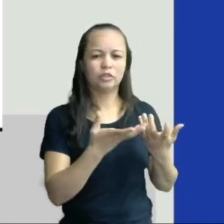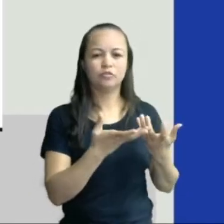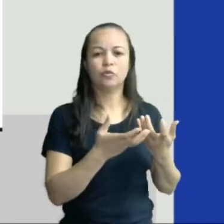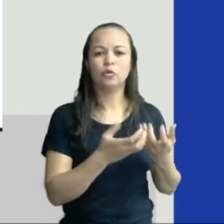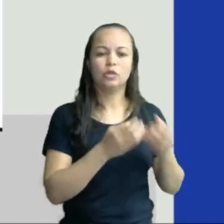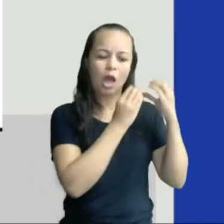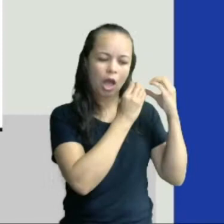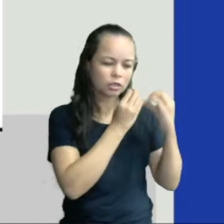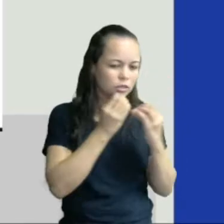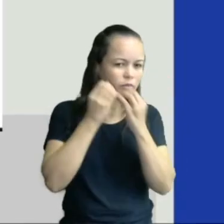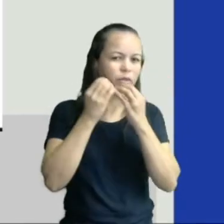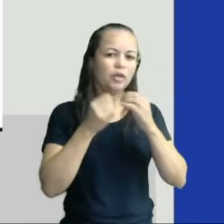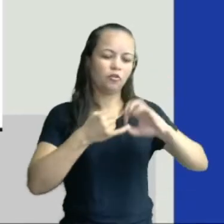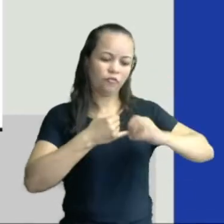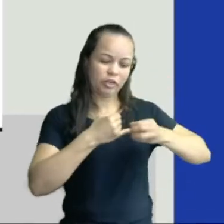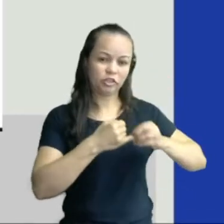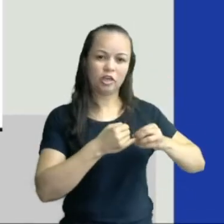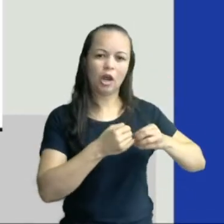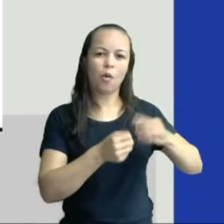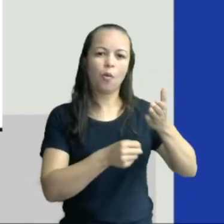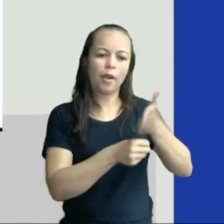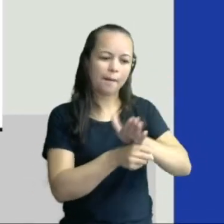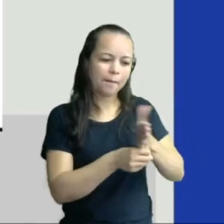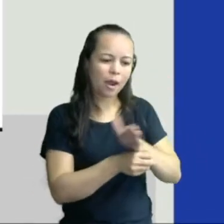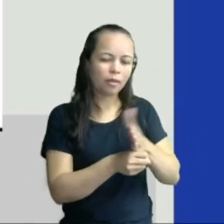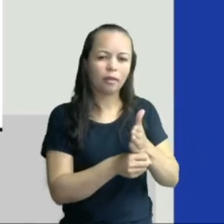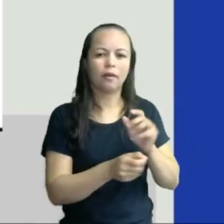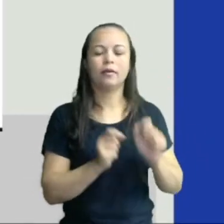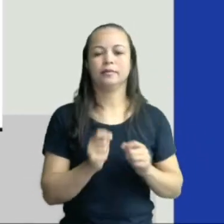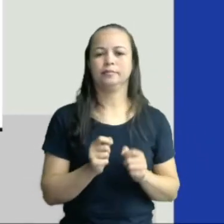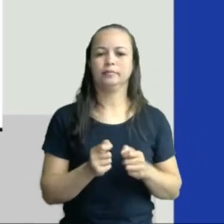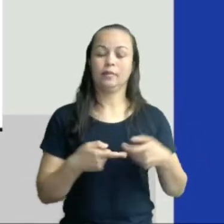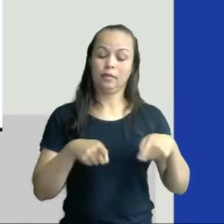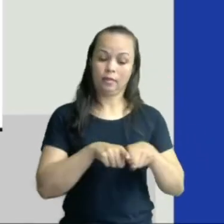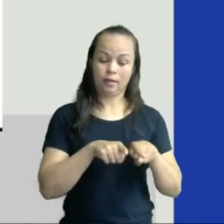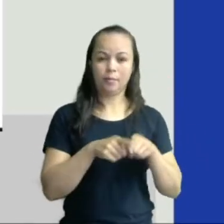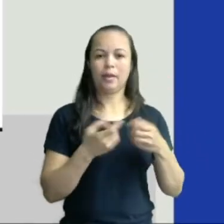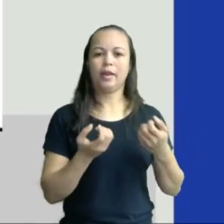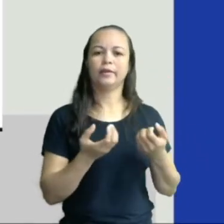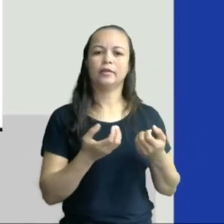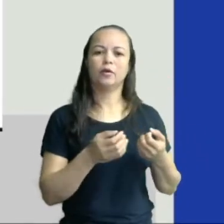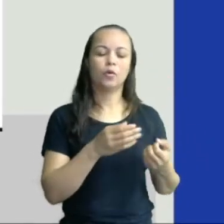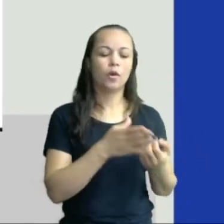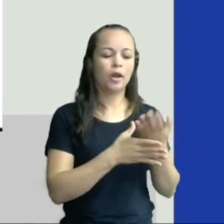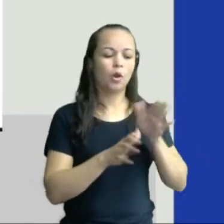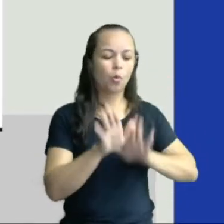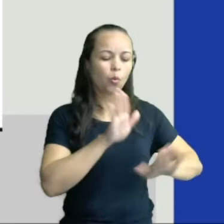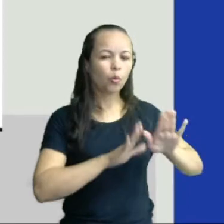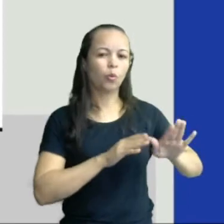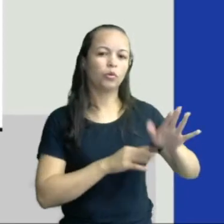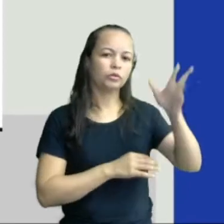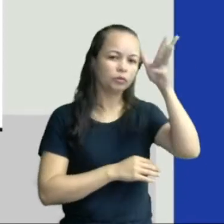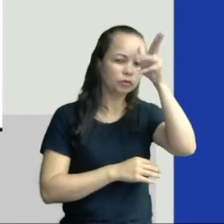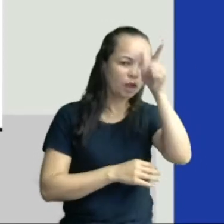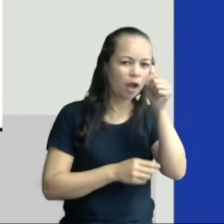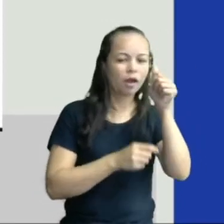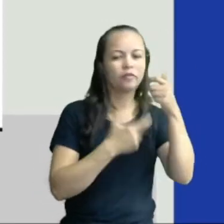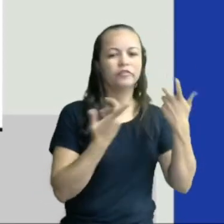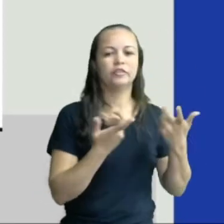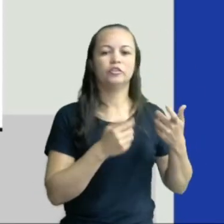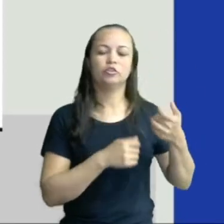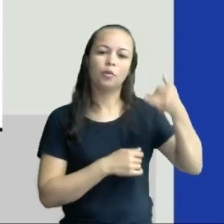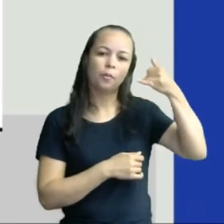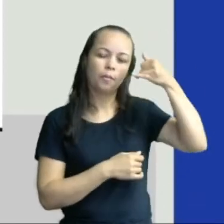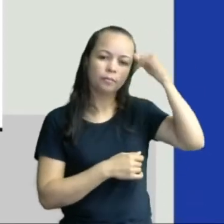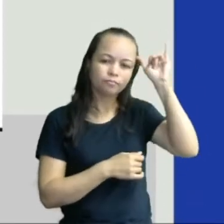e mandioca. Porém, realizamos também a criação de animais como aves, porcos e cabeças de